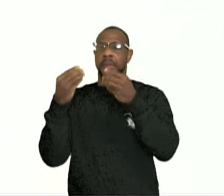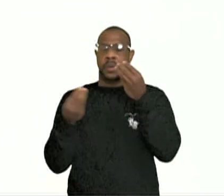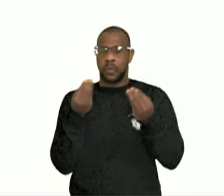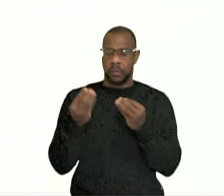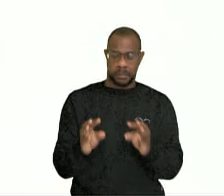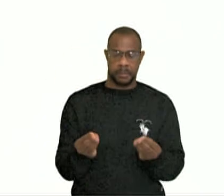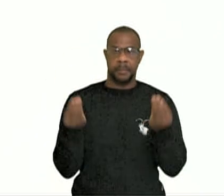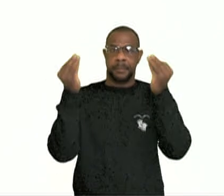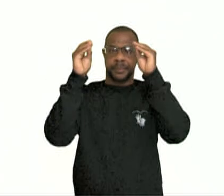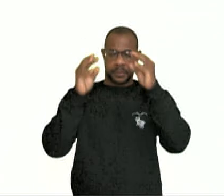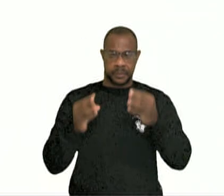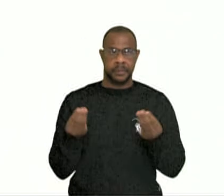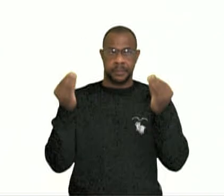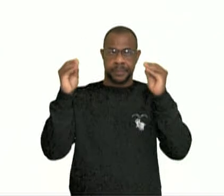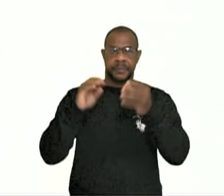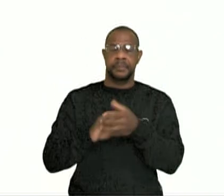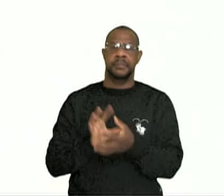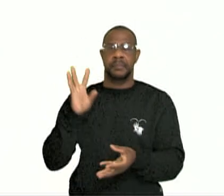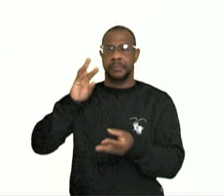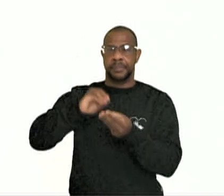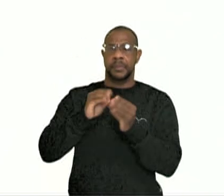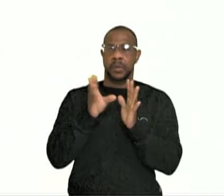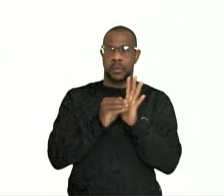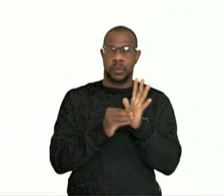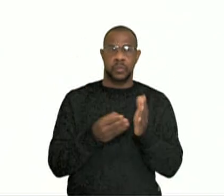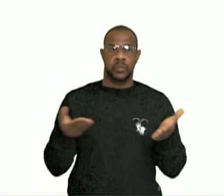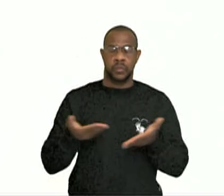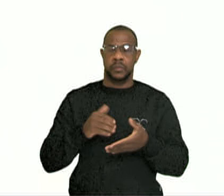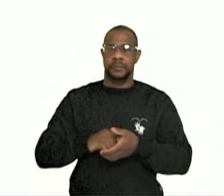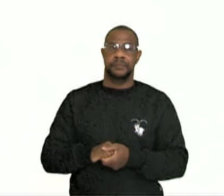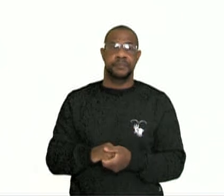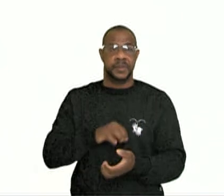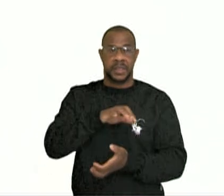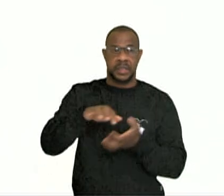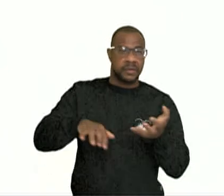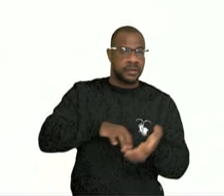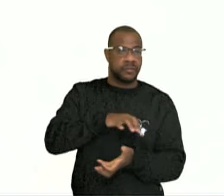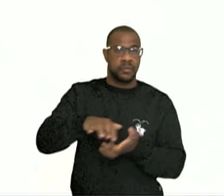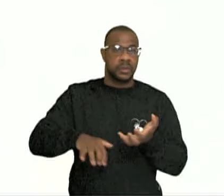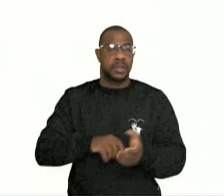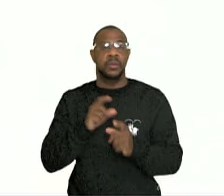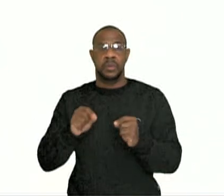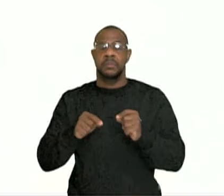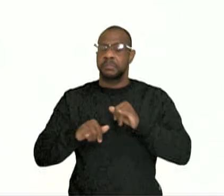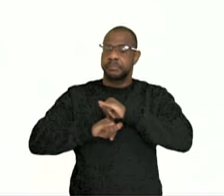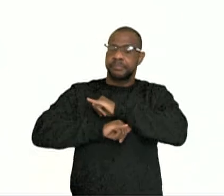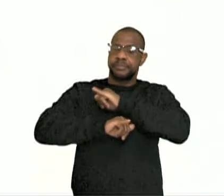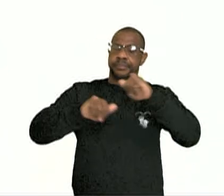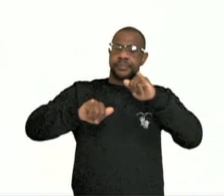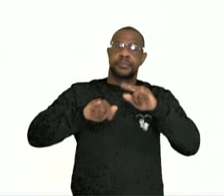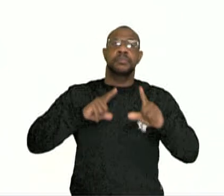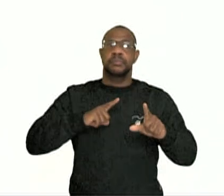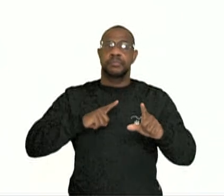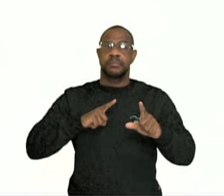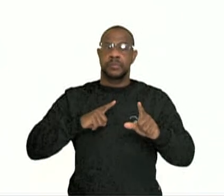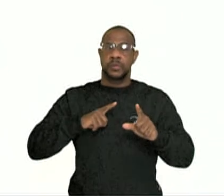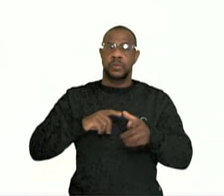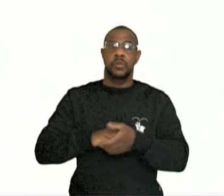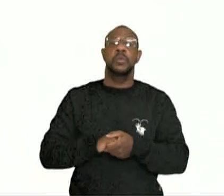Gloriosa, a retomada do nosso conteúdo, né? Revolução Puritana sendo proclamada uma